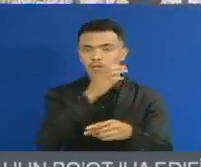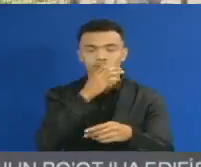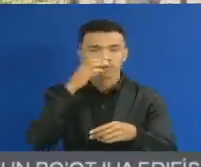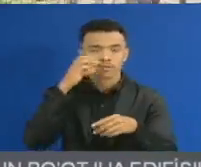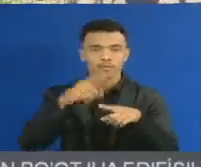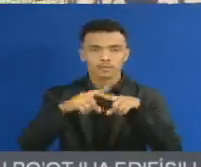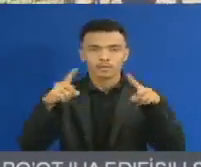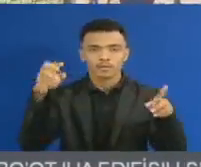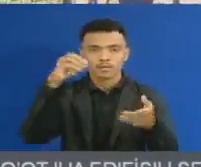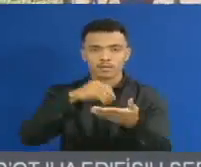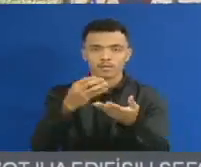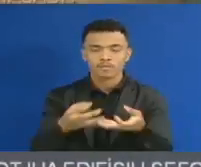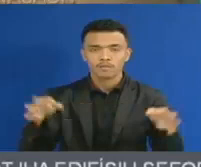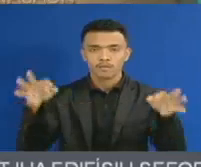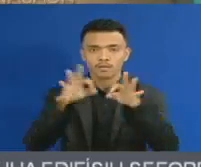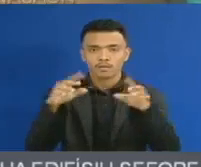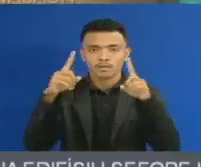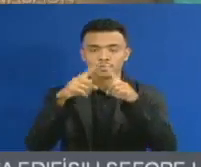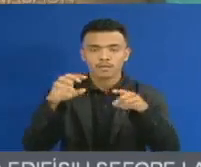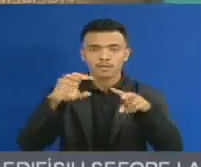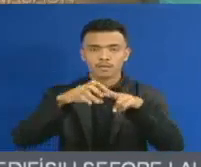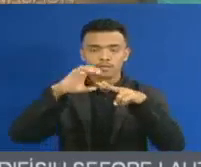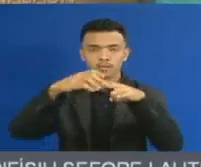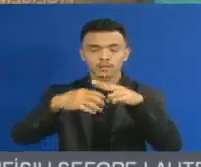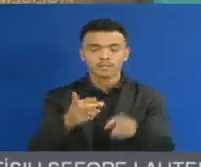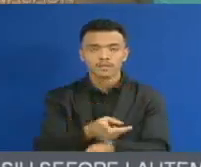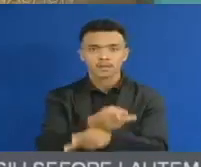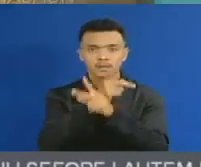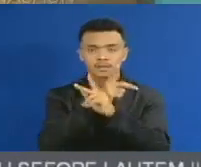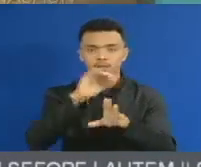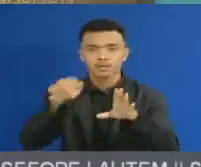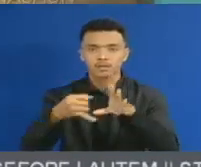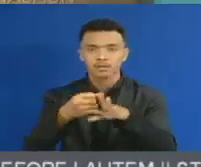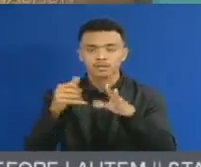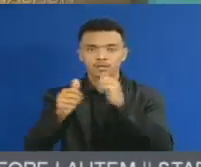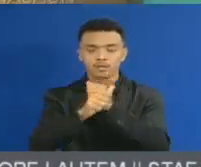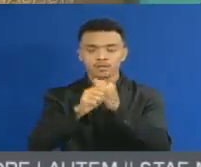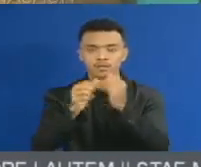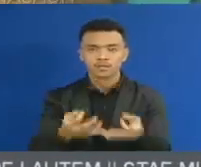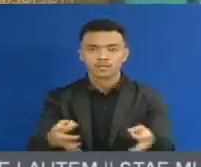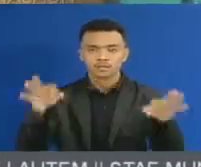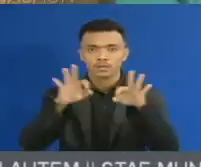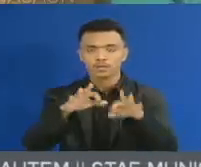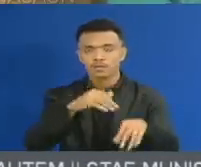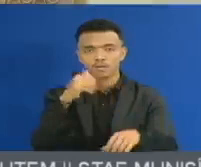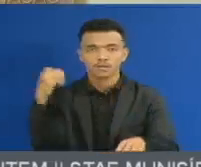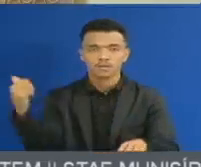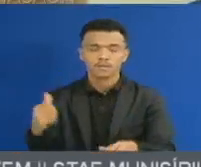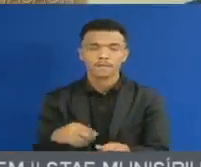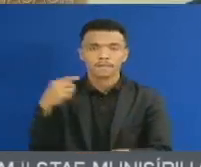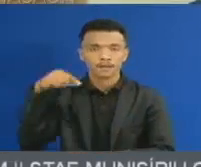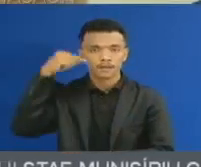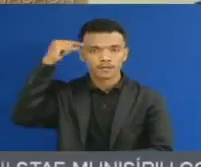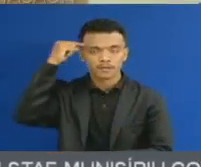be taumos importância, ba iha cooperativa crédito, inclui assuntos importantes Seluk. Governo pronto na